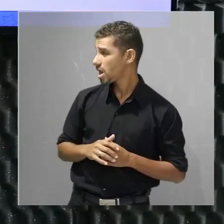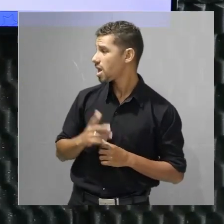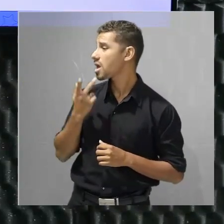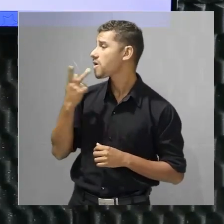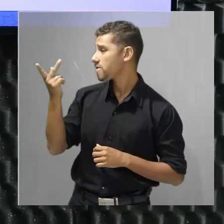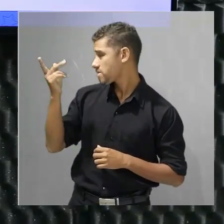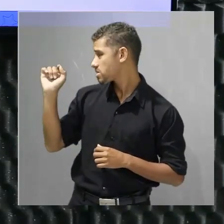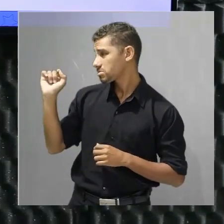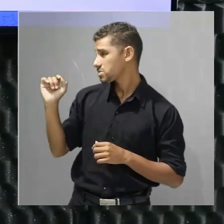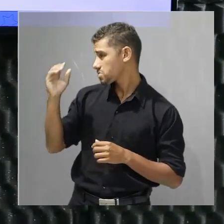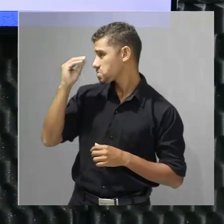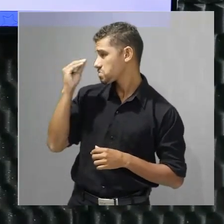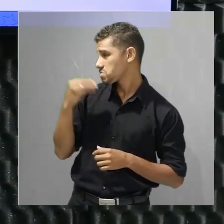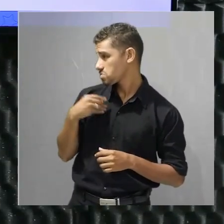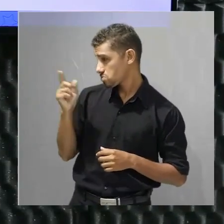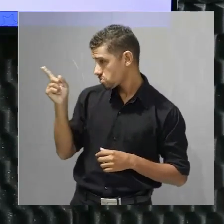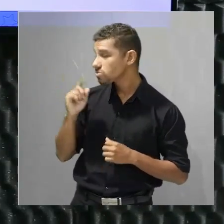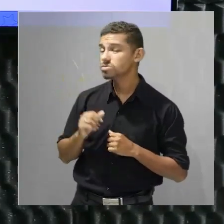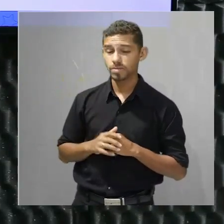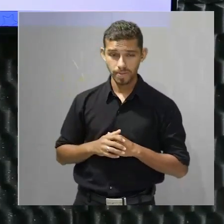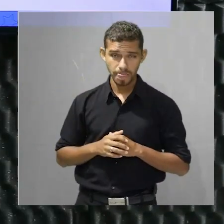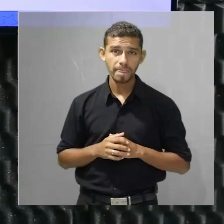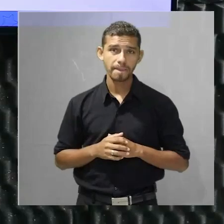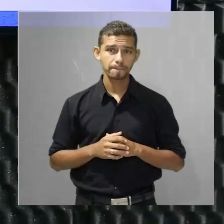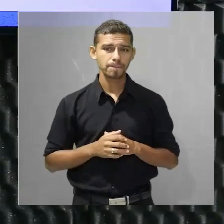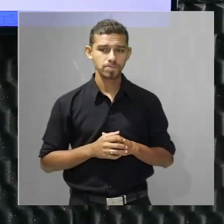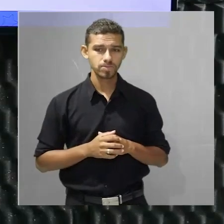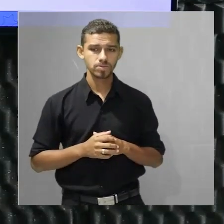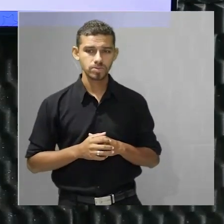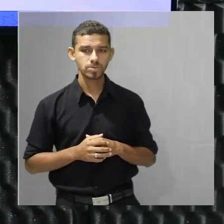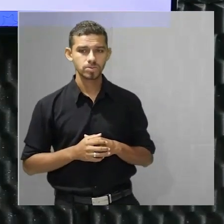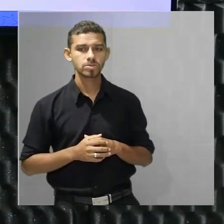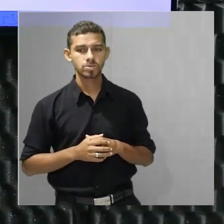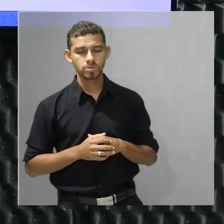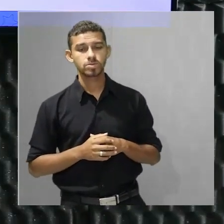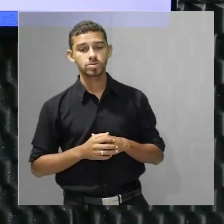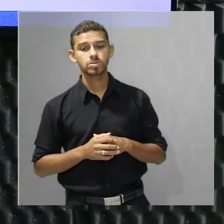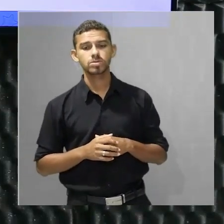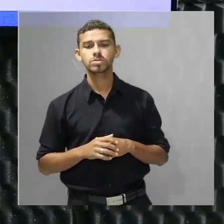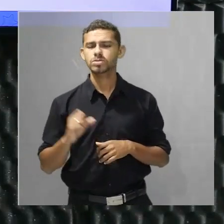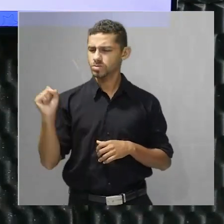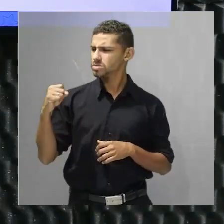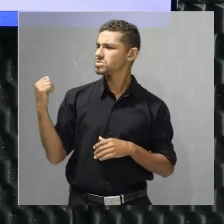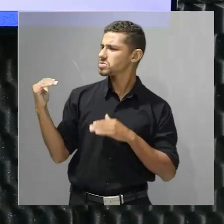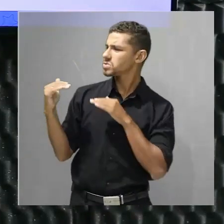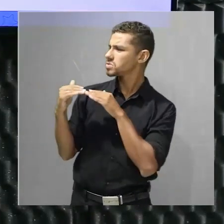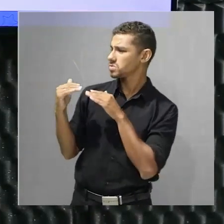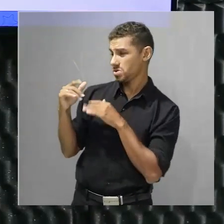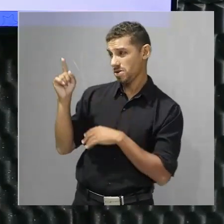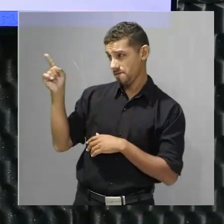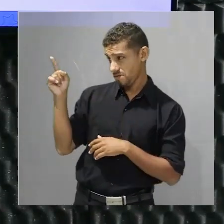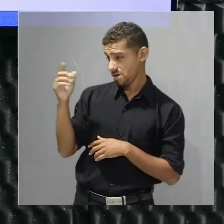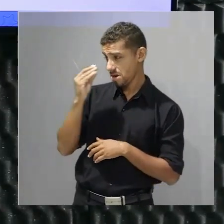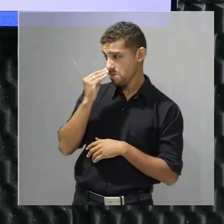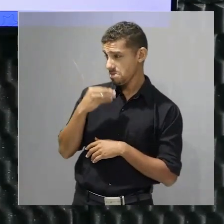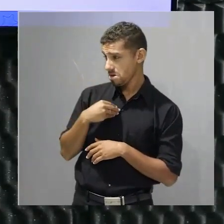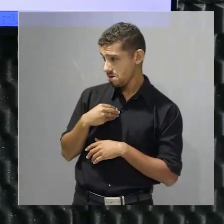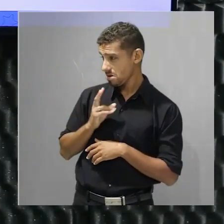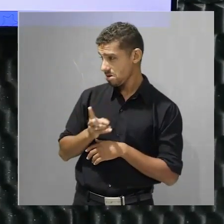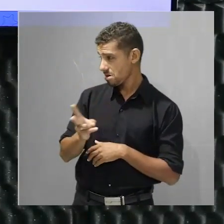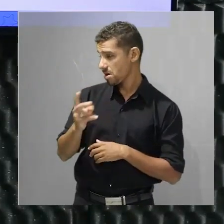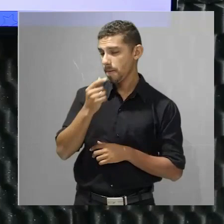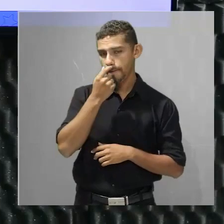na internet muda as relações humanas e ela concorda com ele sim eu sei você me escuta cada vez menos